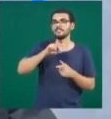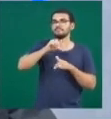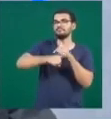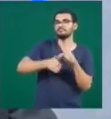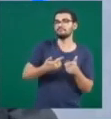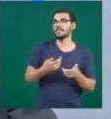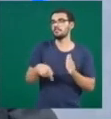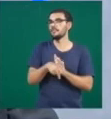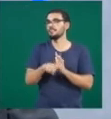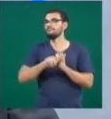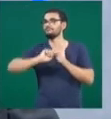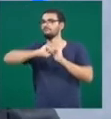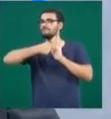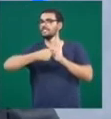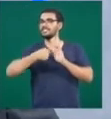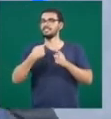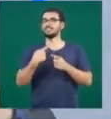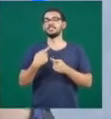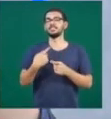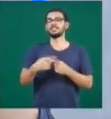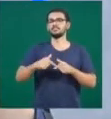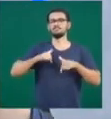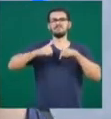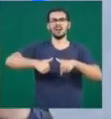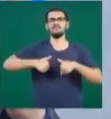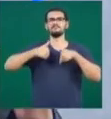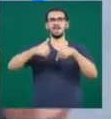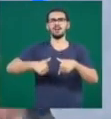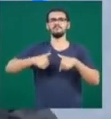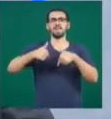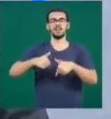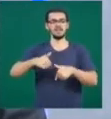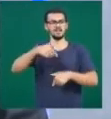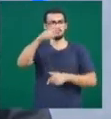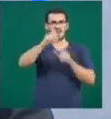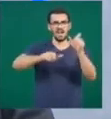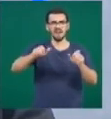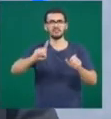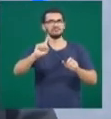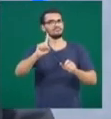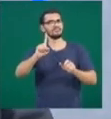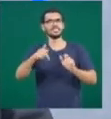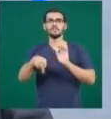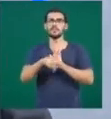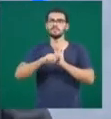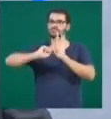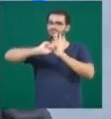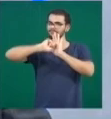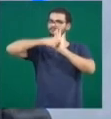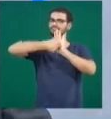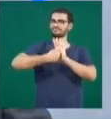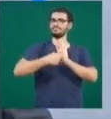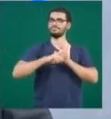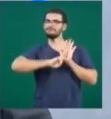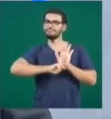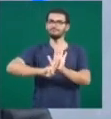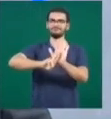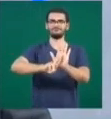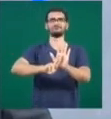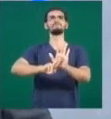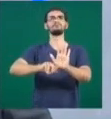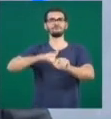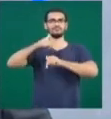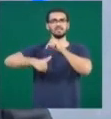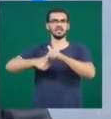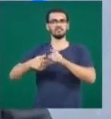da luta que não é individualizada pelo trabalhador A, B ou C, mas sim de uma entidade que o representa. Hoje